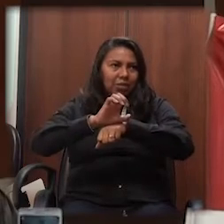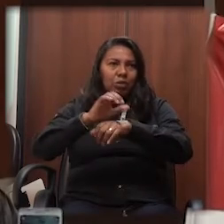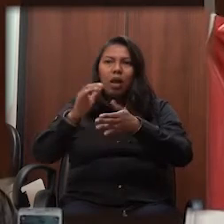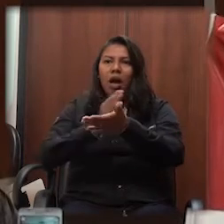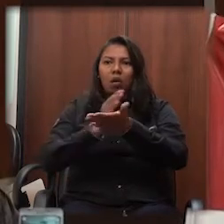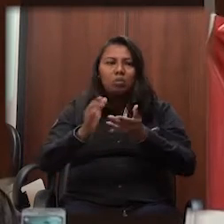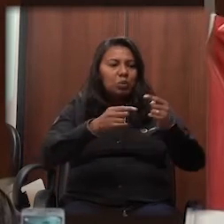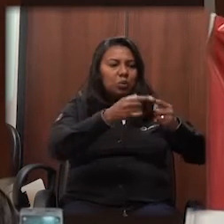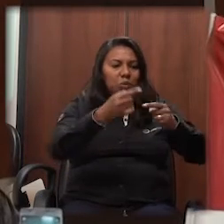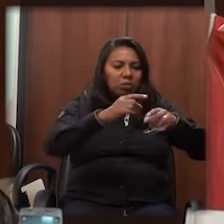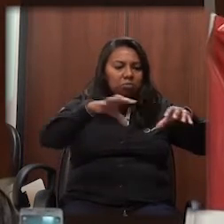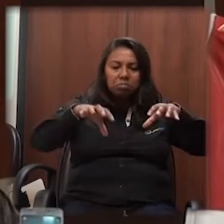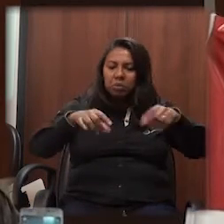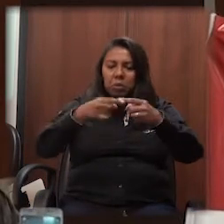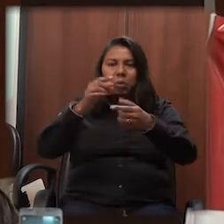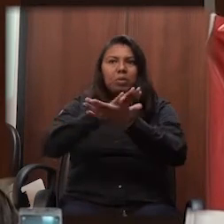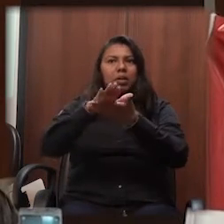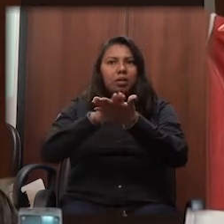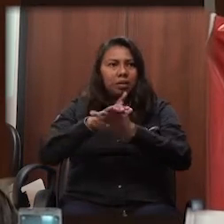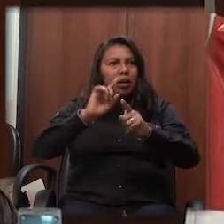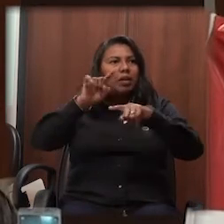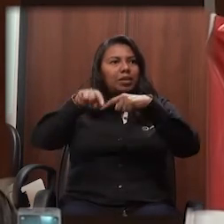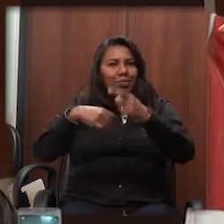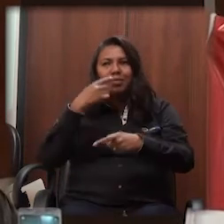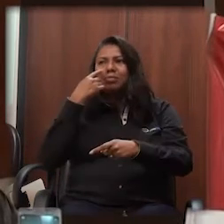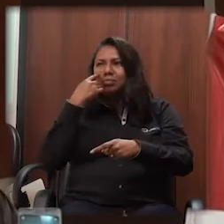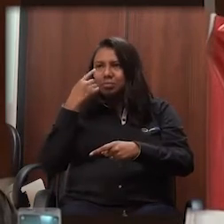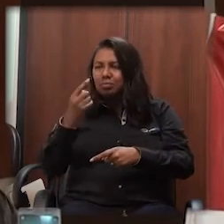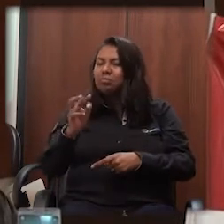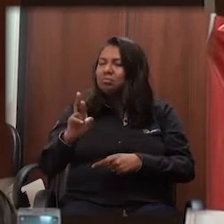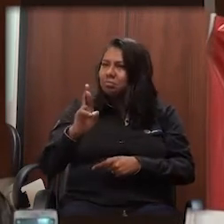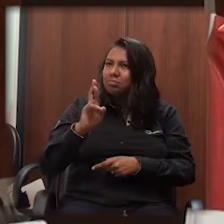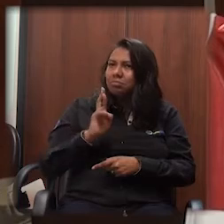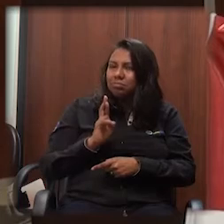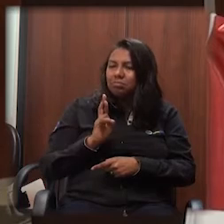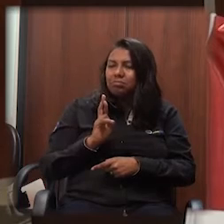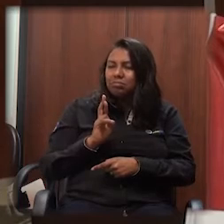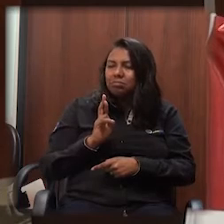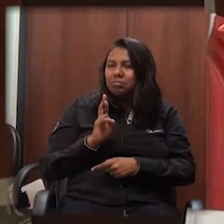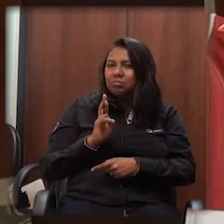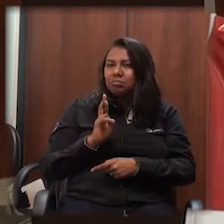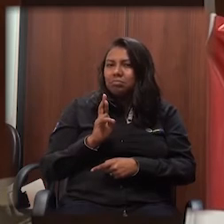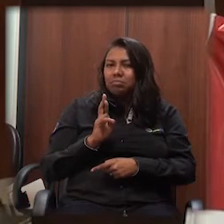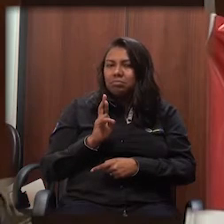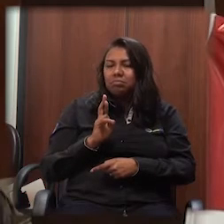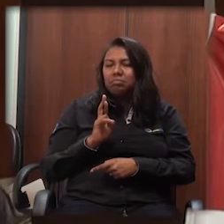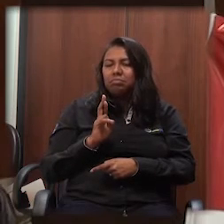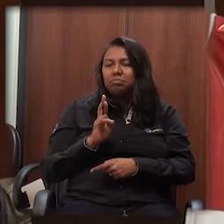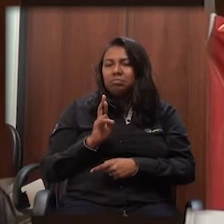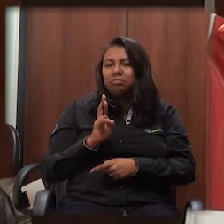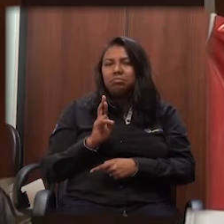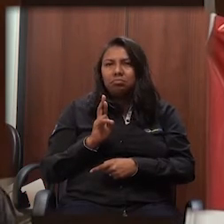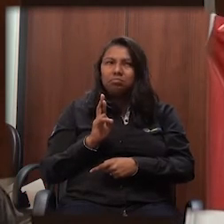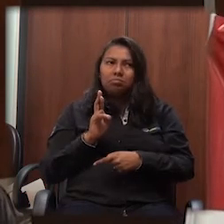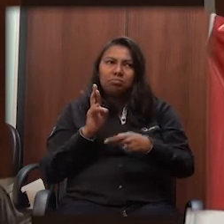com nenhum eixo, mas depois, mais para frente, a gente foi ver que as respostas acabavam assimilando,